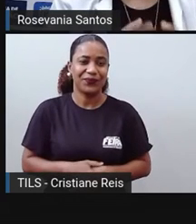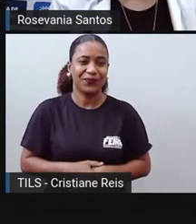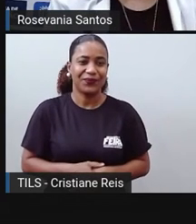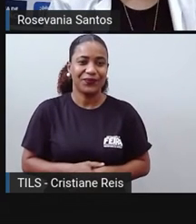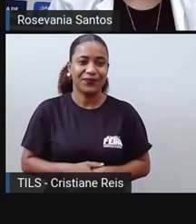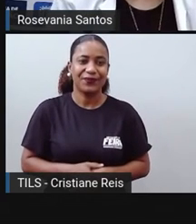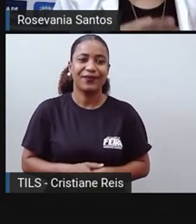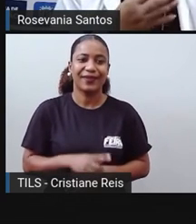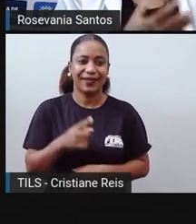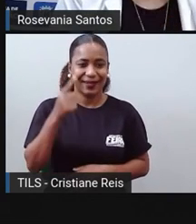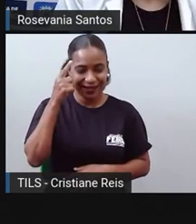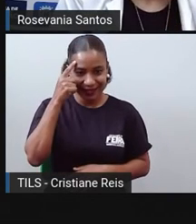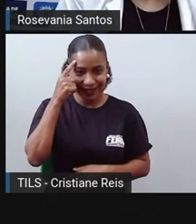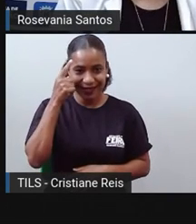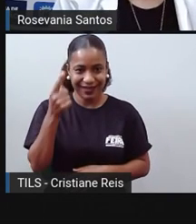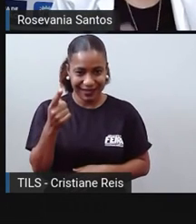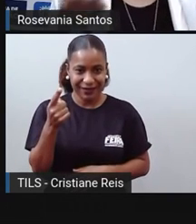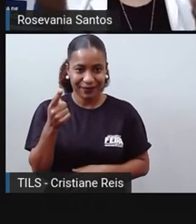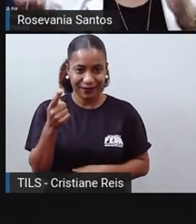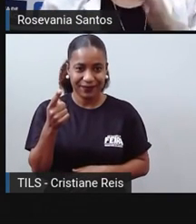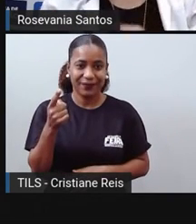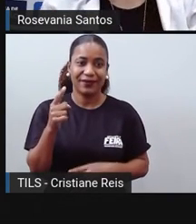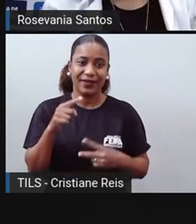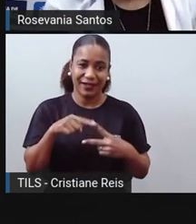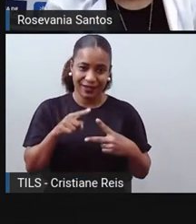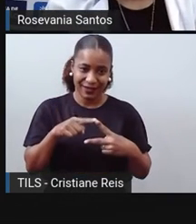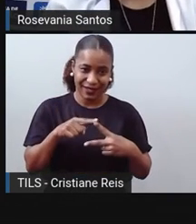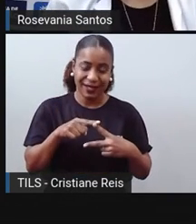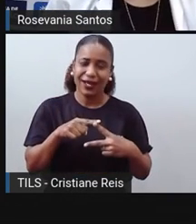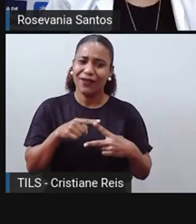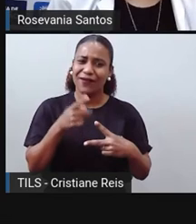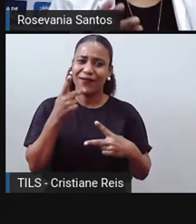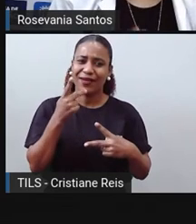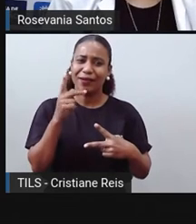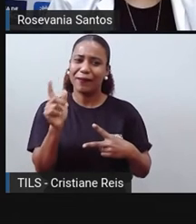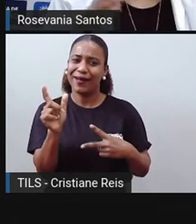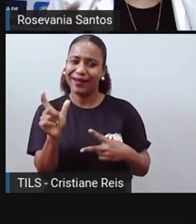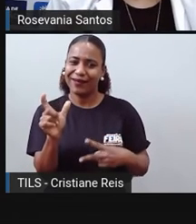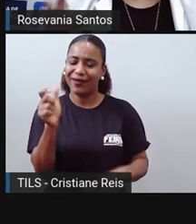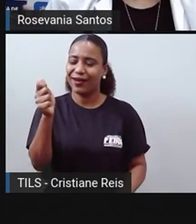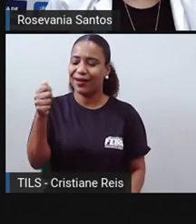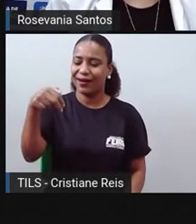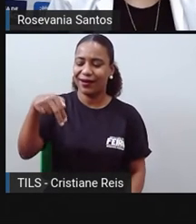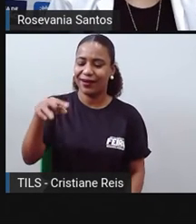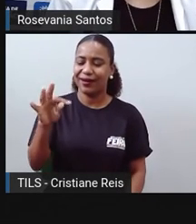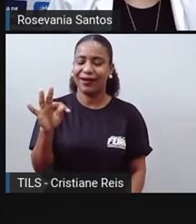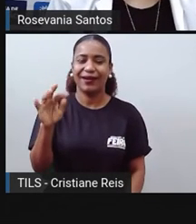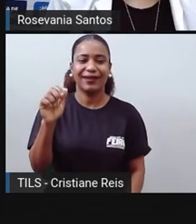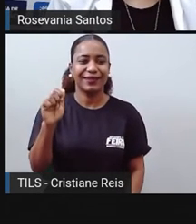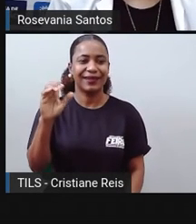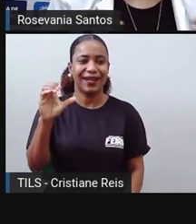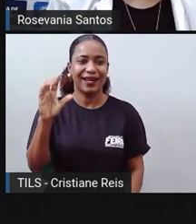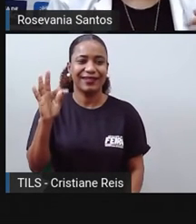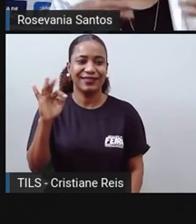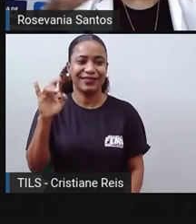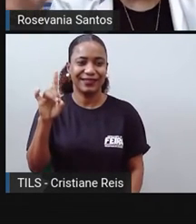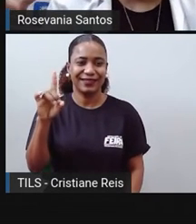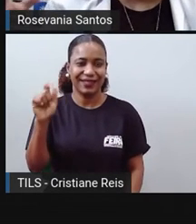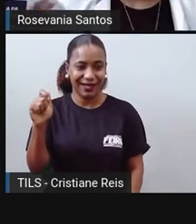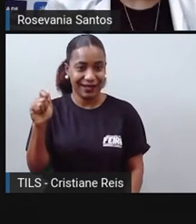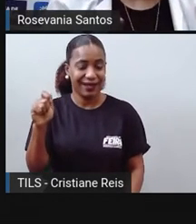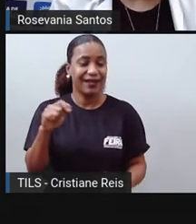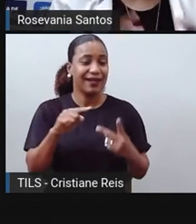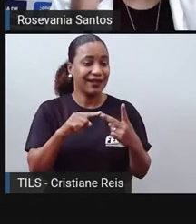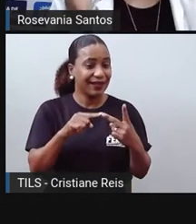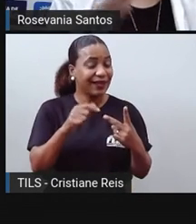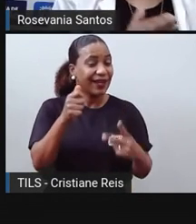ficou falando, né, sobre Antártica e Antártida. Só para a gente tirar essa dúvida, né, que hoje,